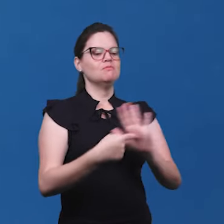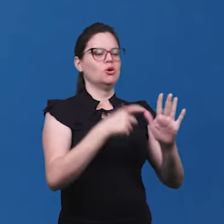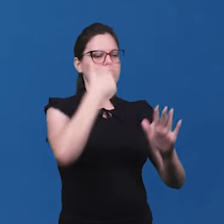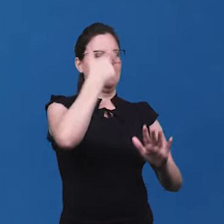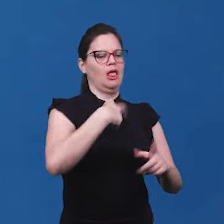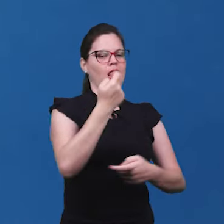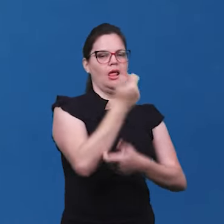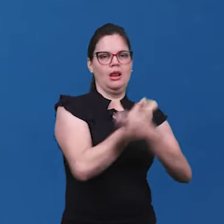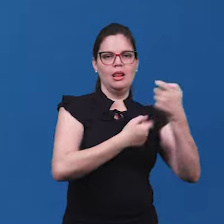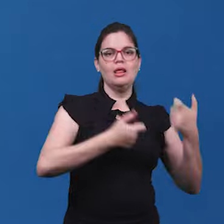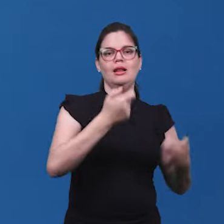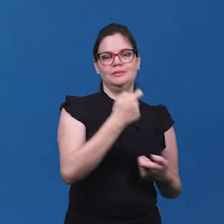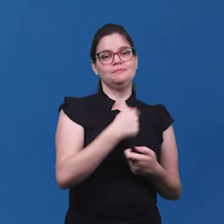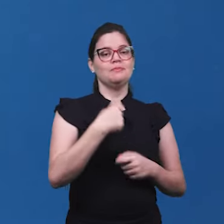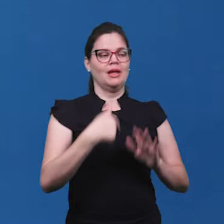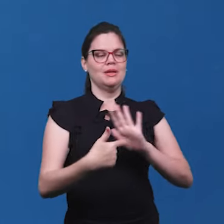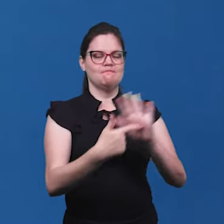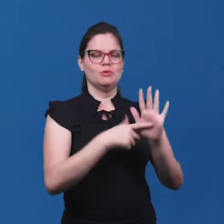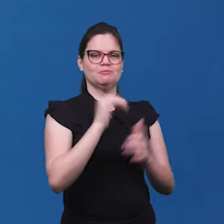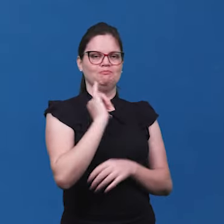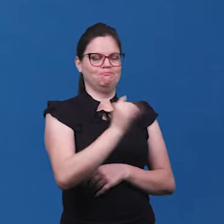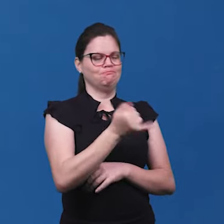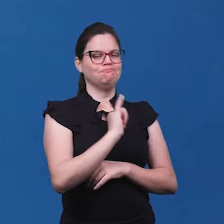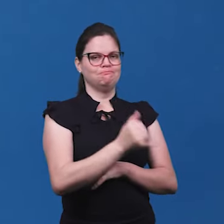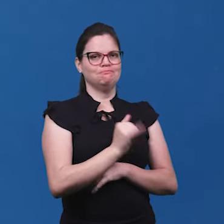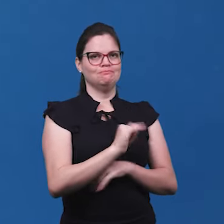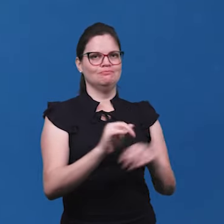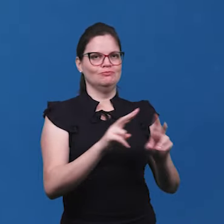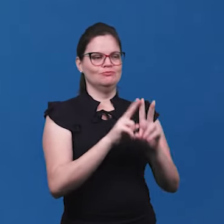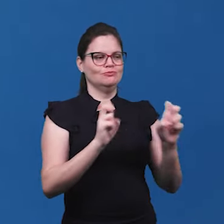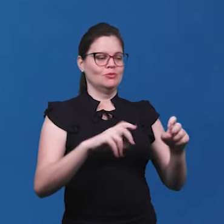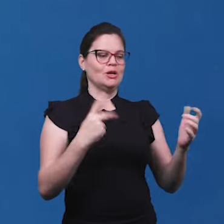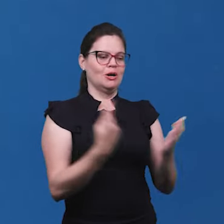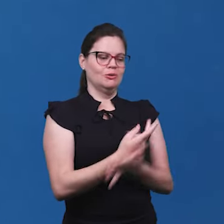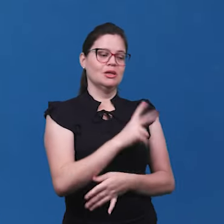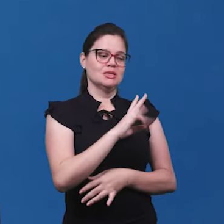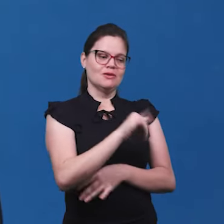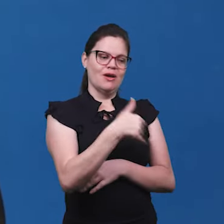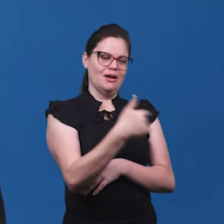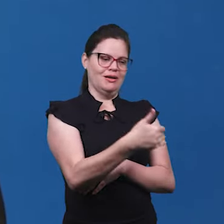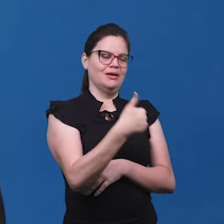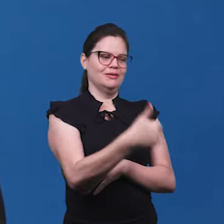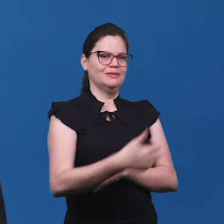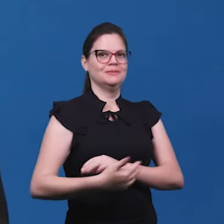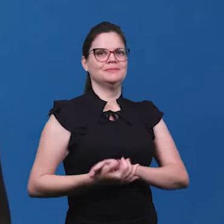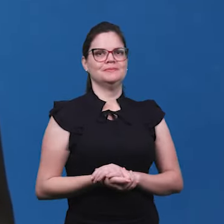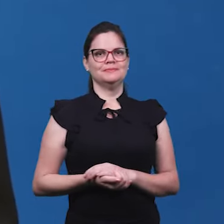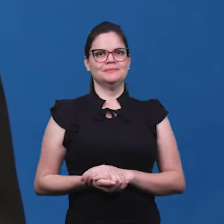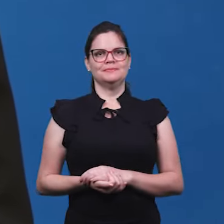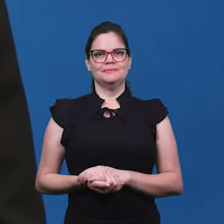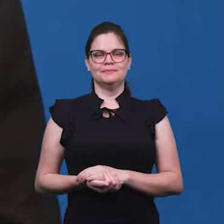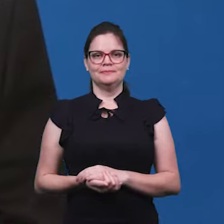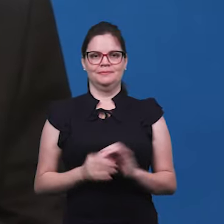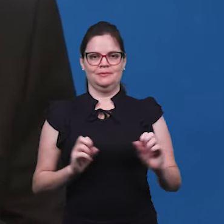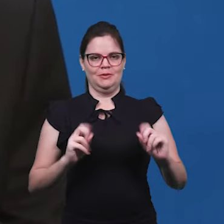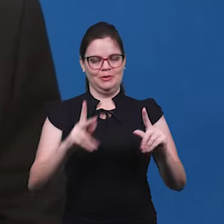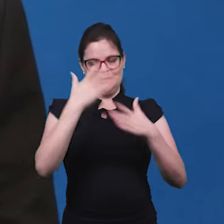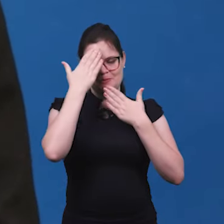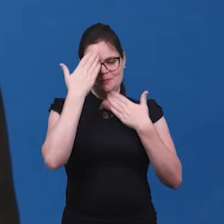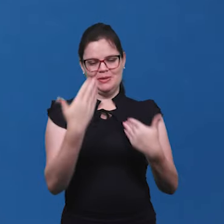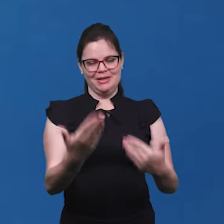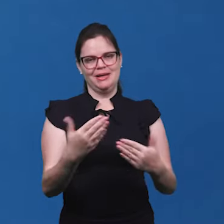esse relatório, né? Essa condição dele de dizer a respeito daquilo que aconteceria depois da sua partida. Muito